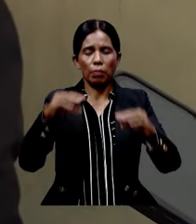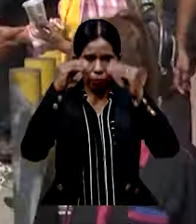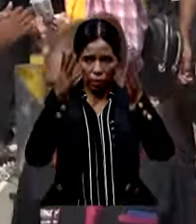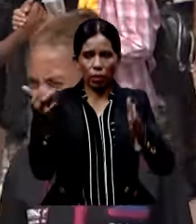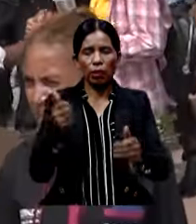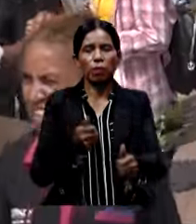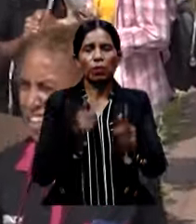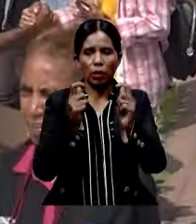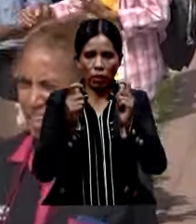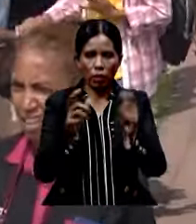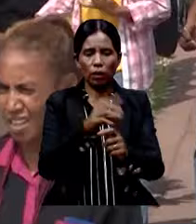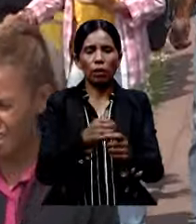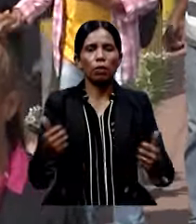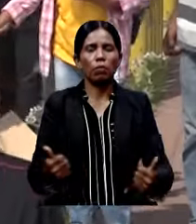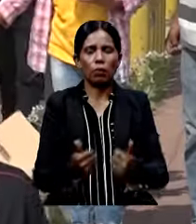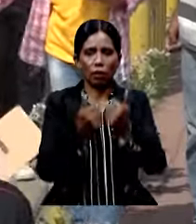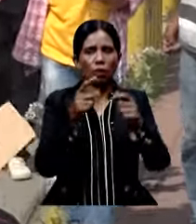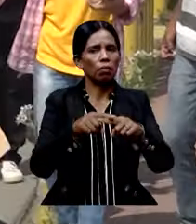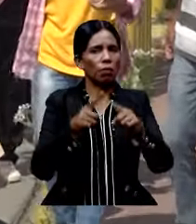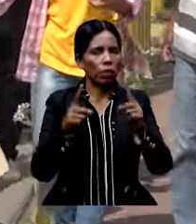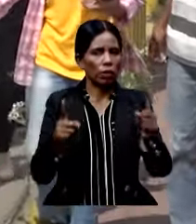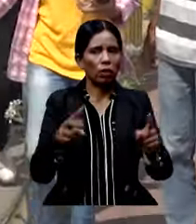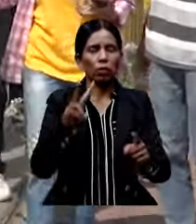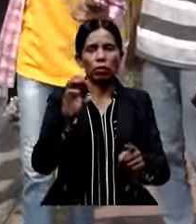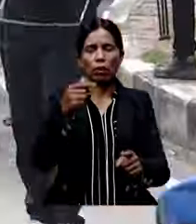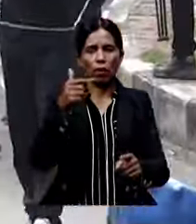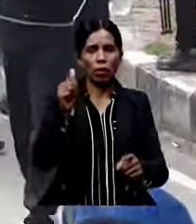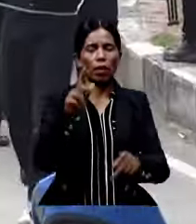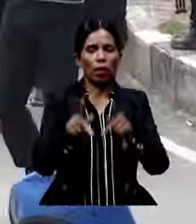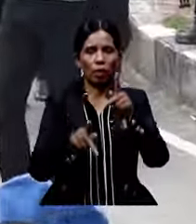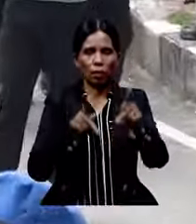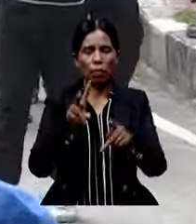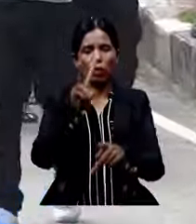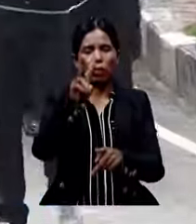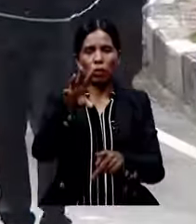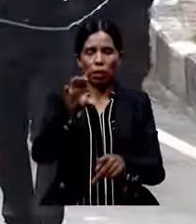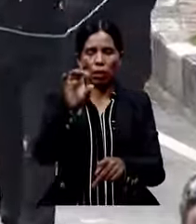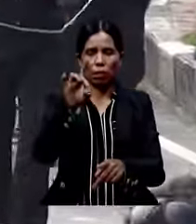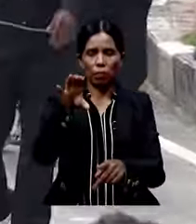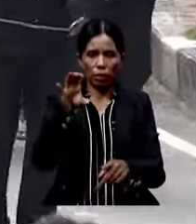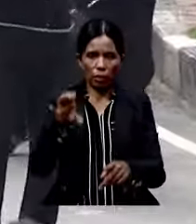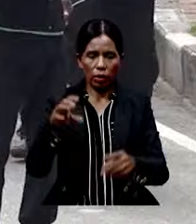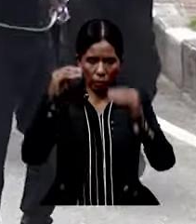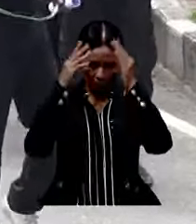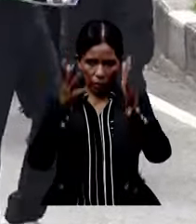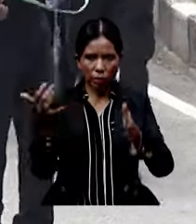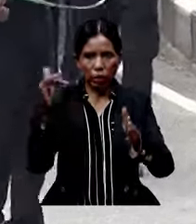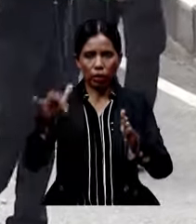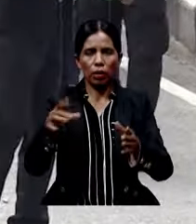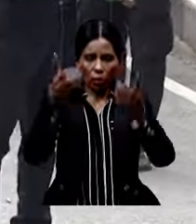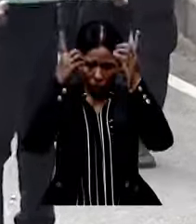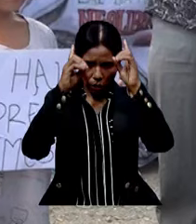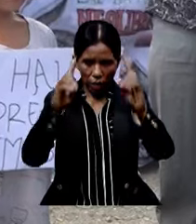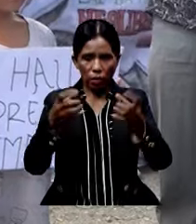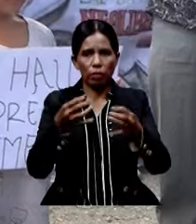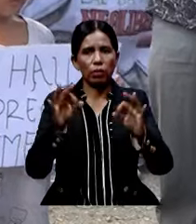fale teste de competências, mebe vaga refere ba de ema atus ualu, enquanto professores sirnebe termina un